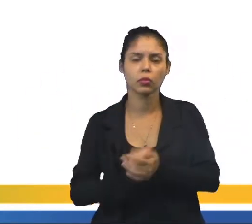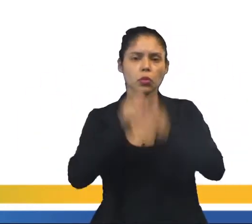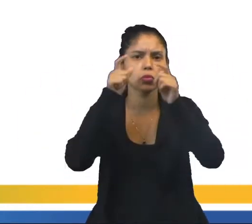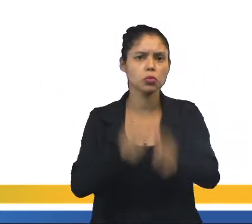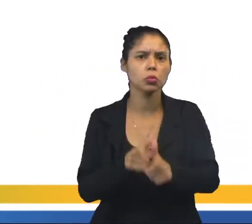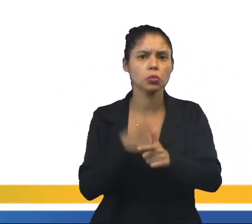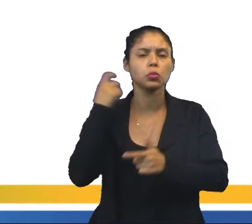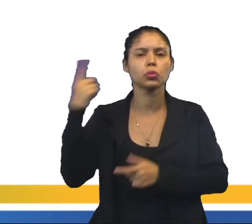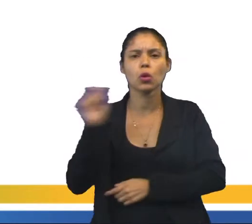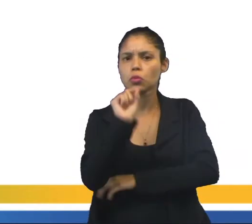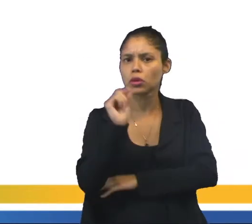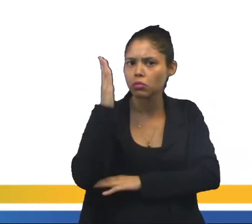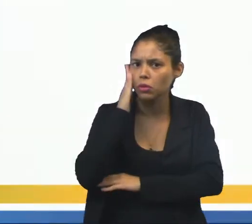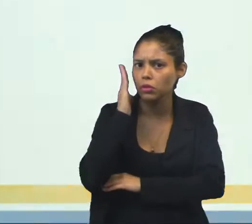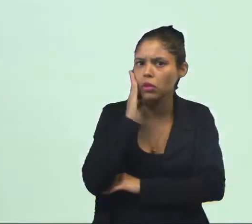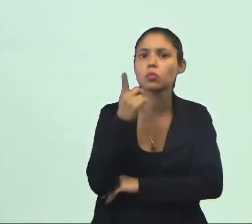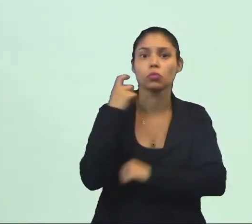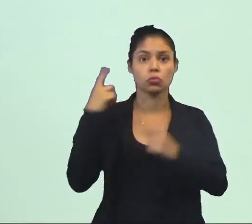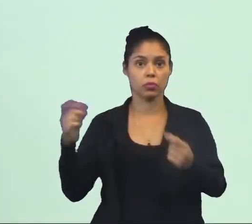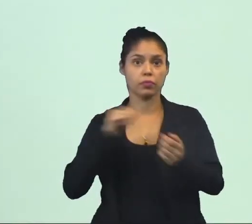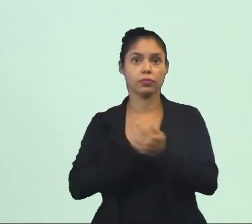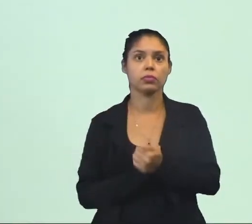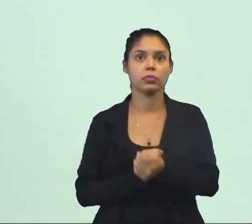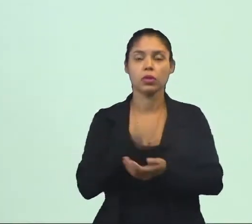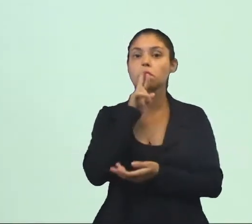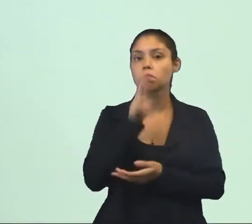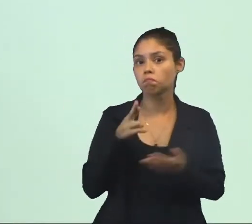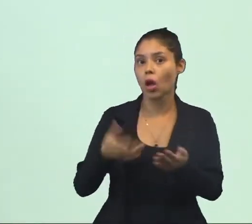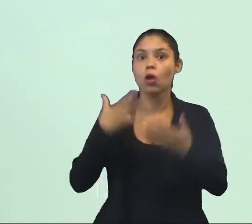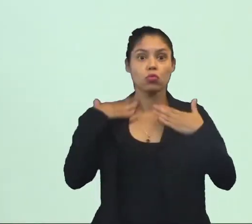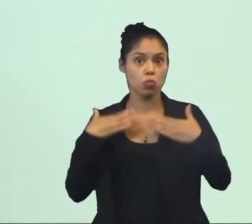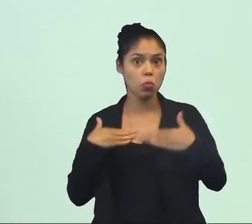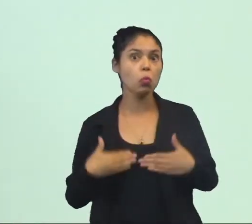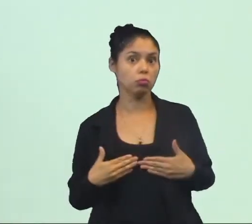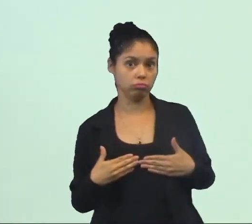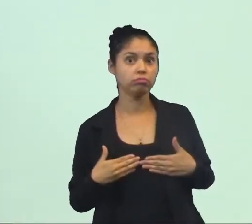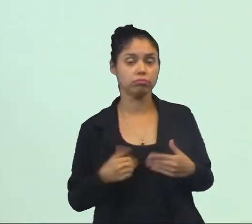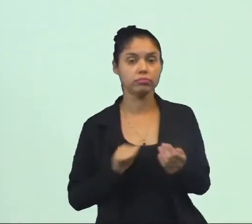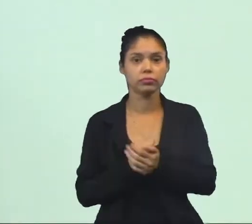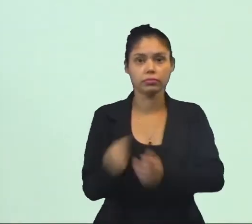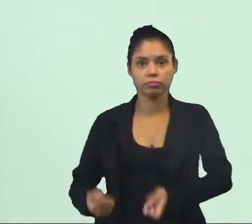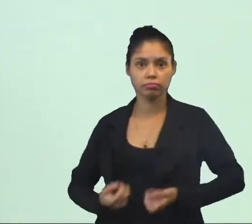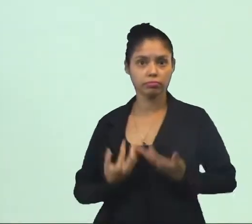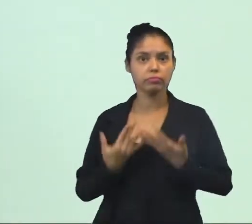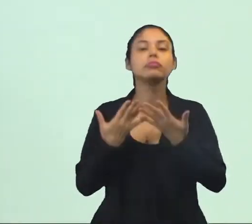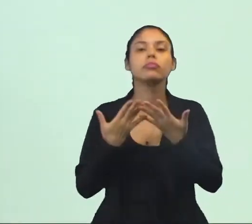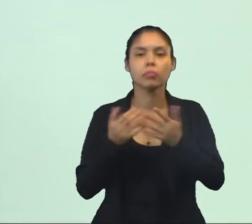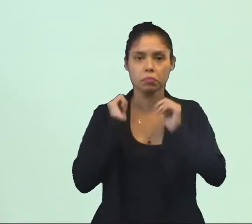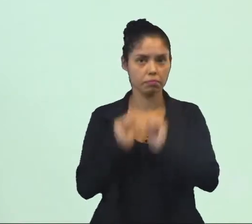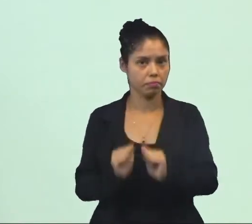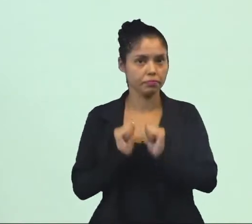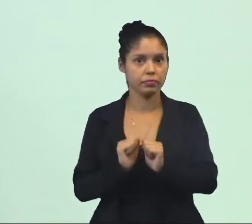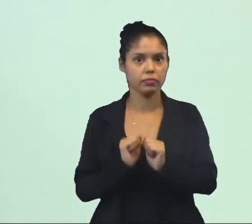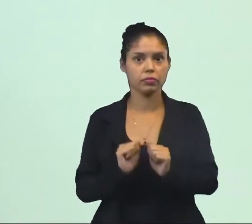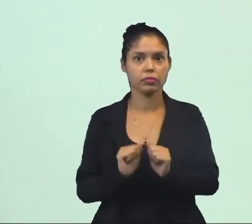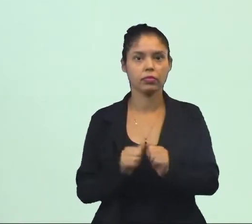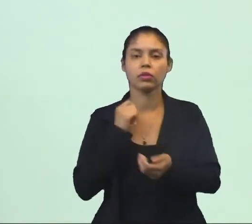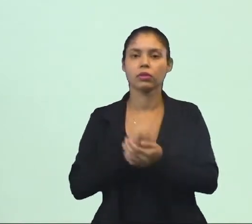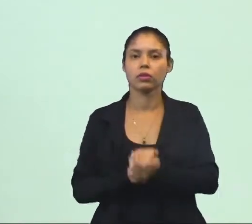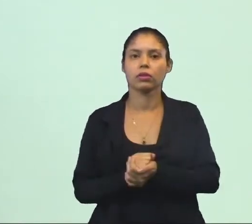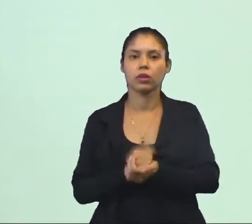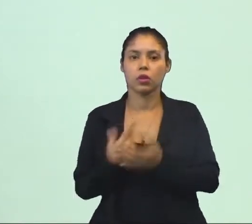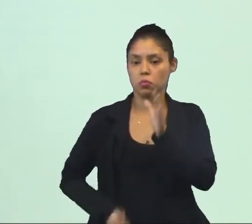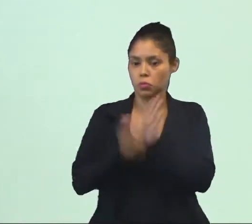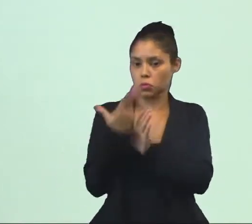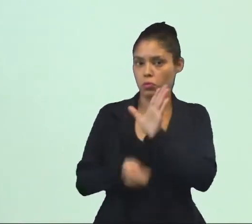O que você entende por som? O som é resultado de um corpo, ou seja, estimulado para poder tocar, para poder